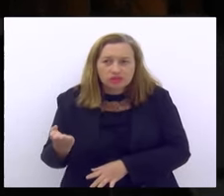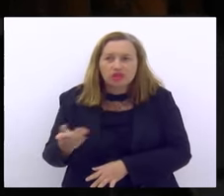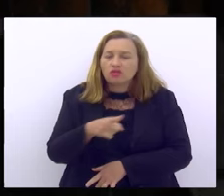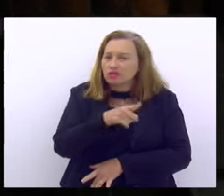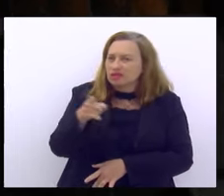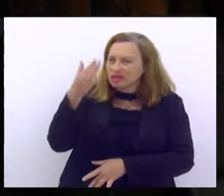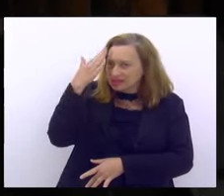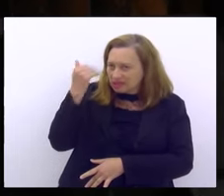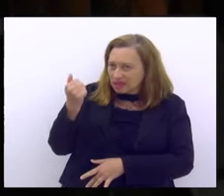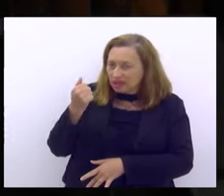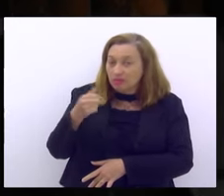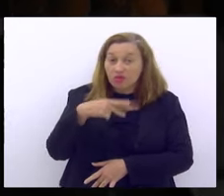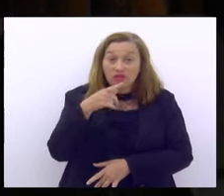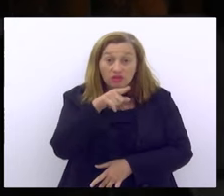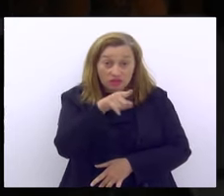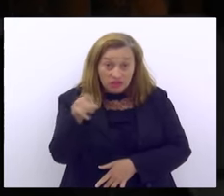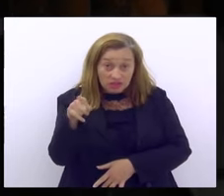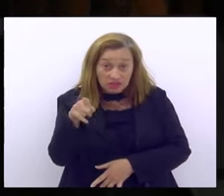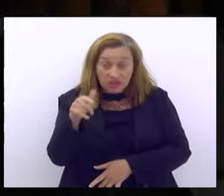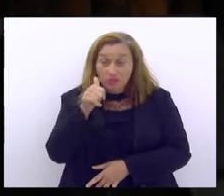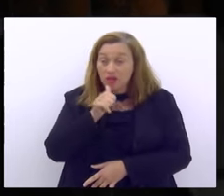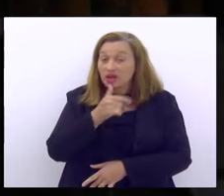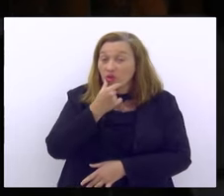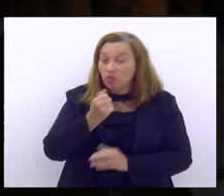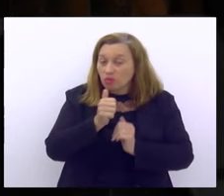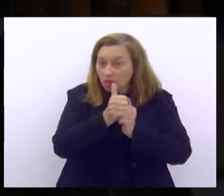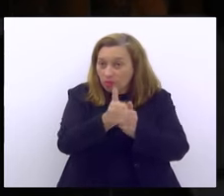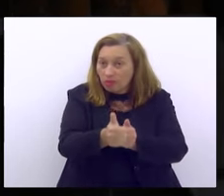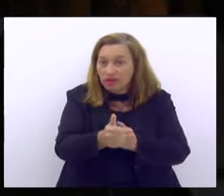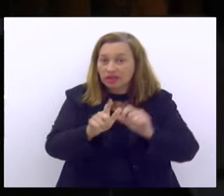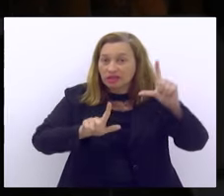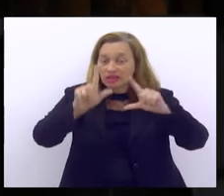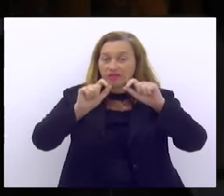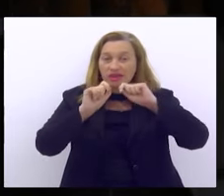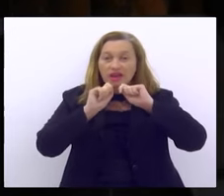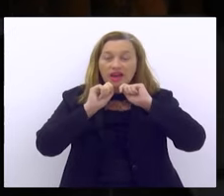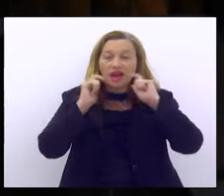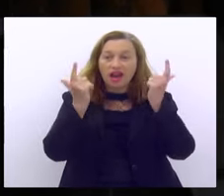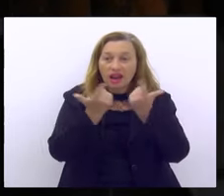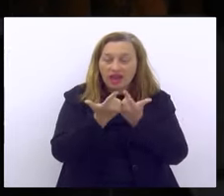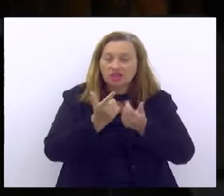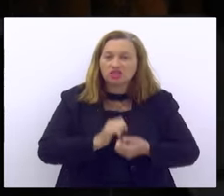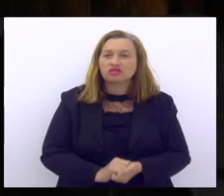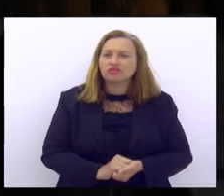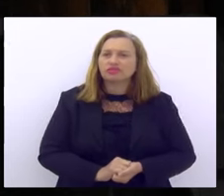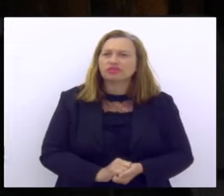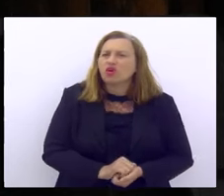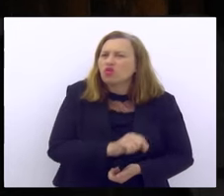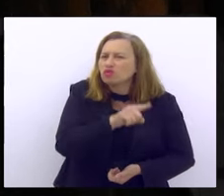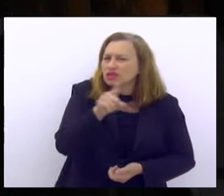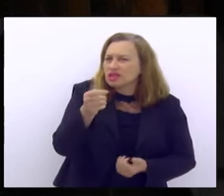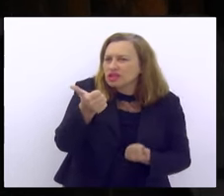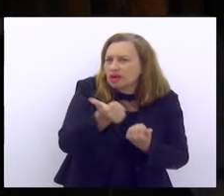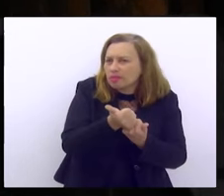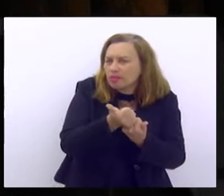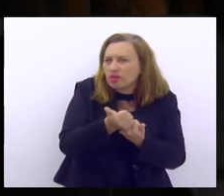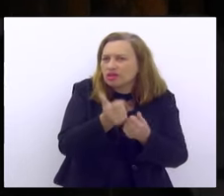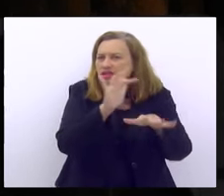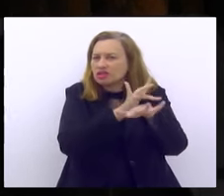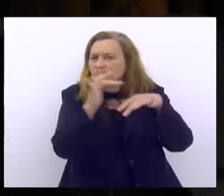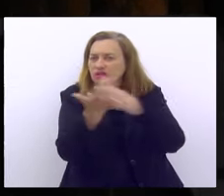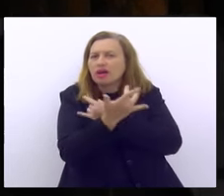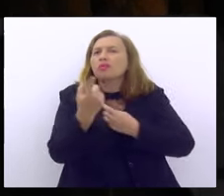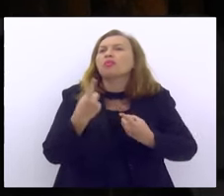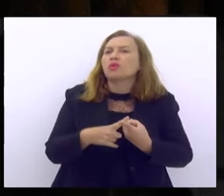aí me dirijo ao senhor e à senhora que acompanha a TV Alerj, ao senhor e à senhora que nos apoia nas redes sociais,